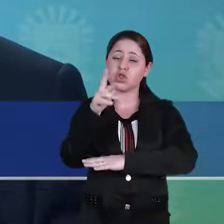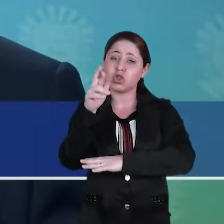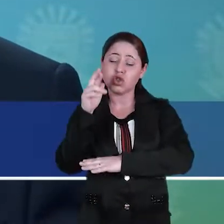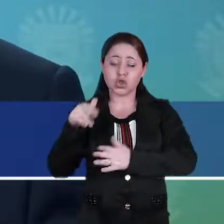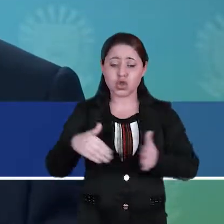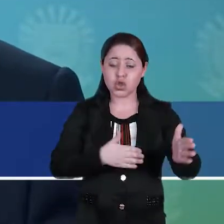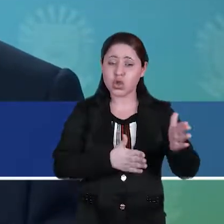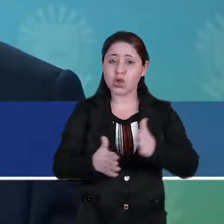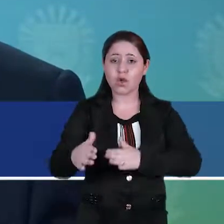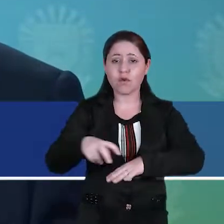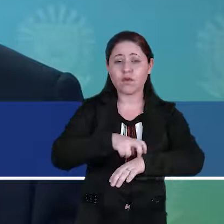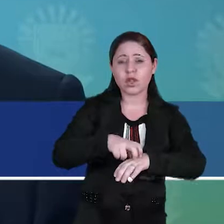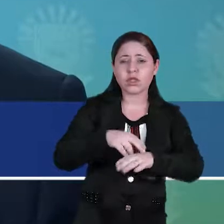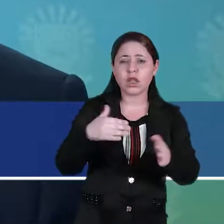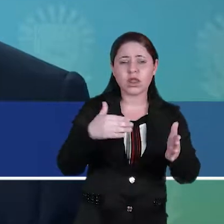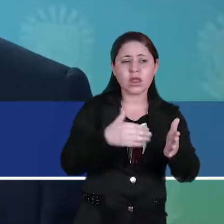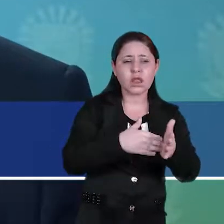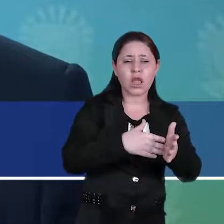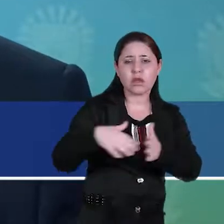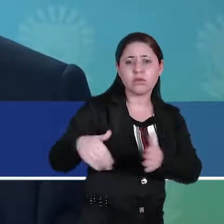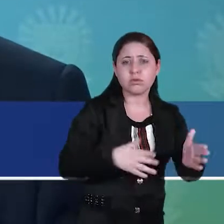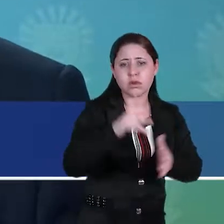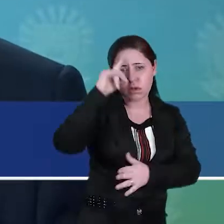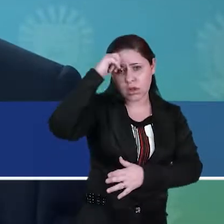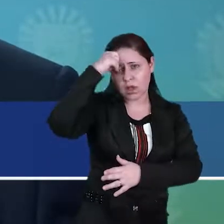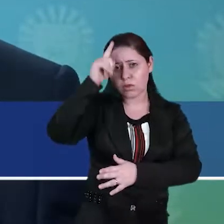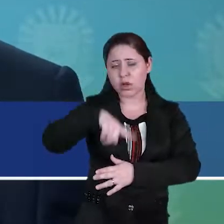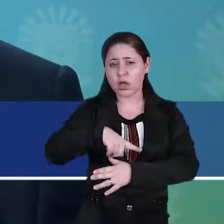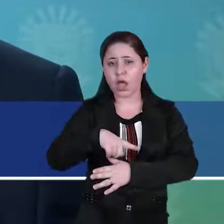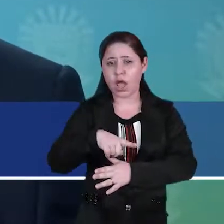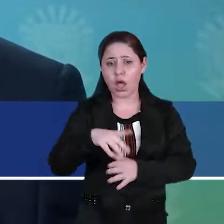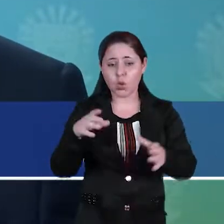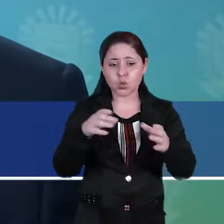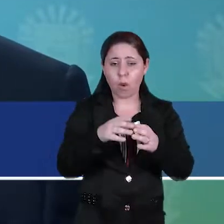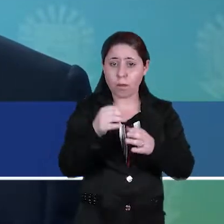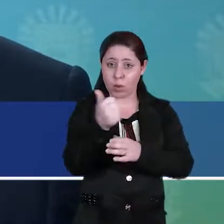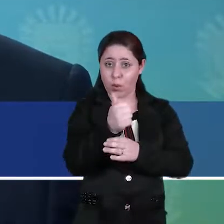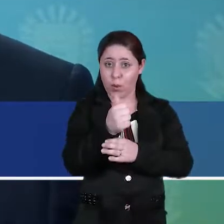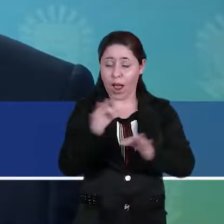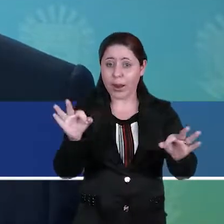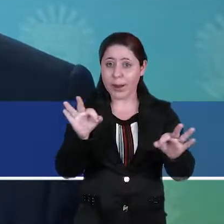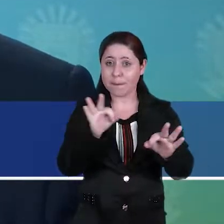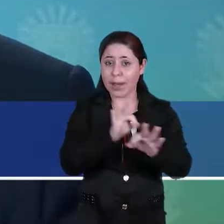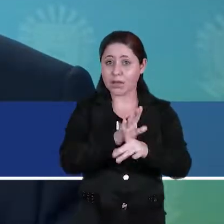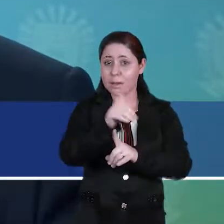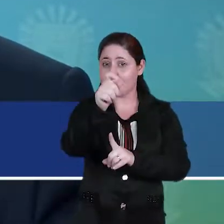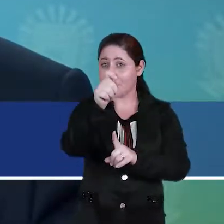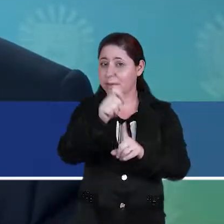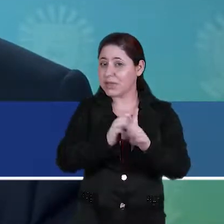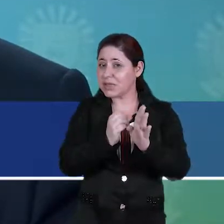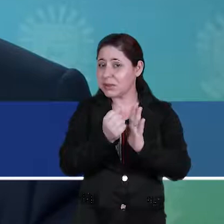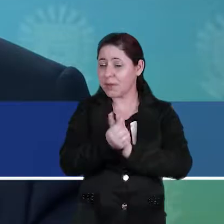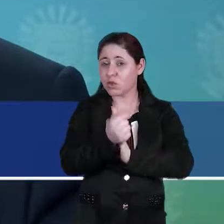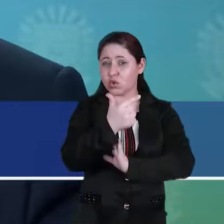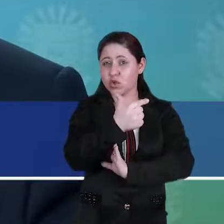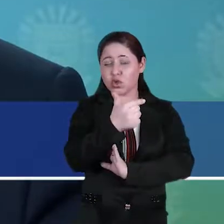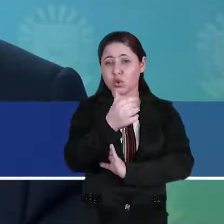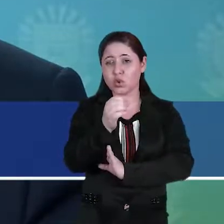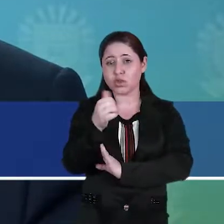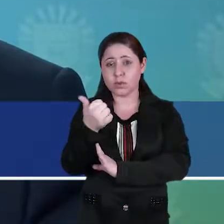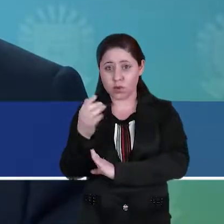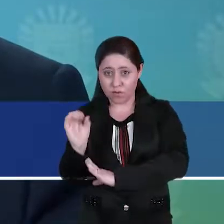Verde até Rio Negro, que é o lote 1, ela vai ser concluída no primeiro semestre